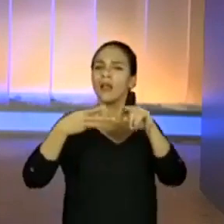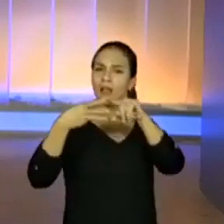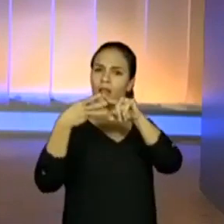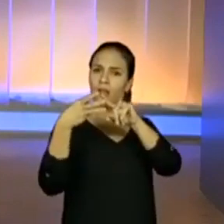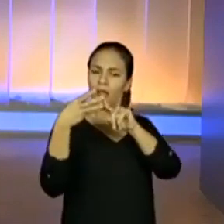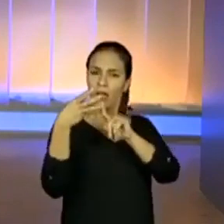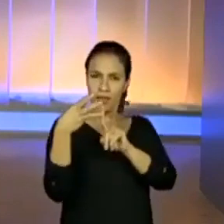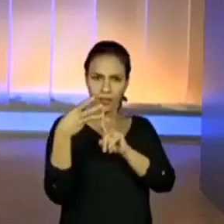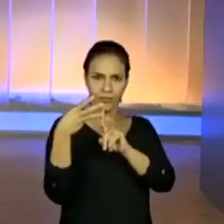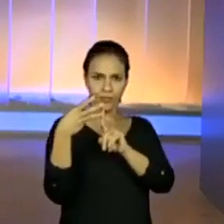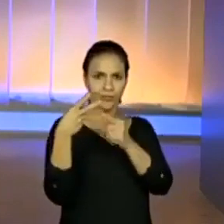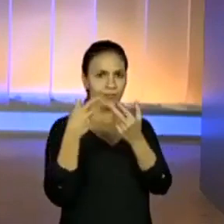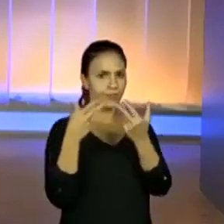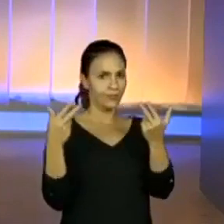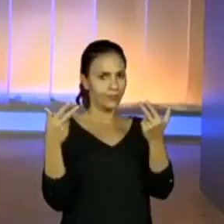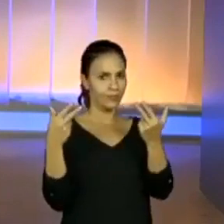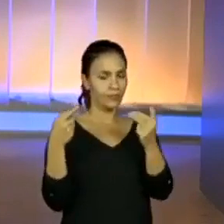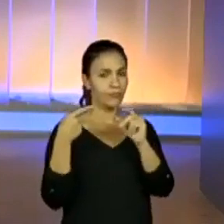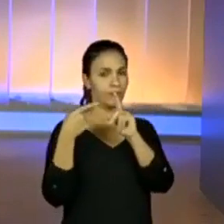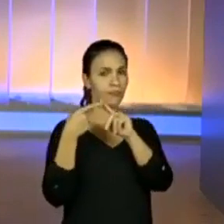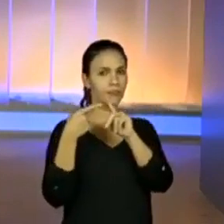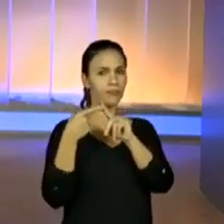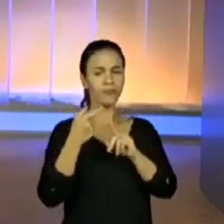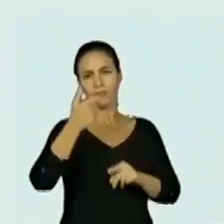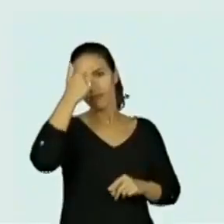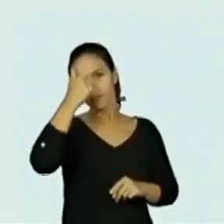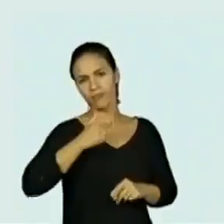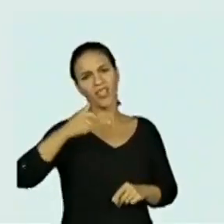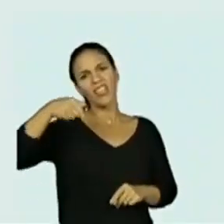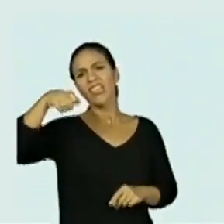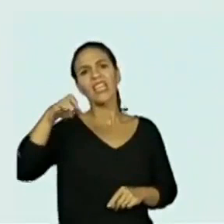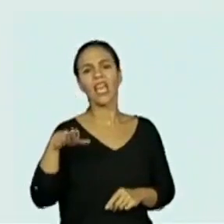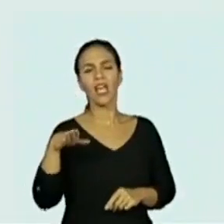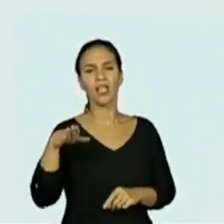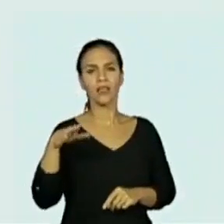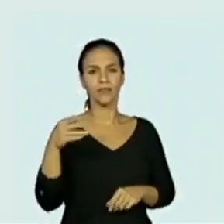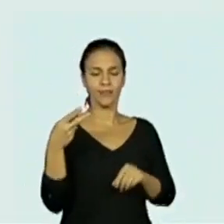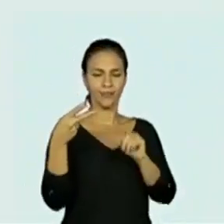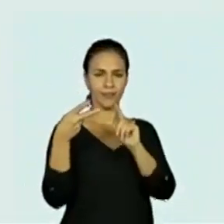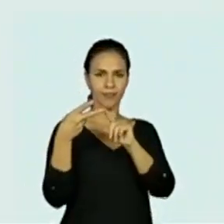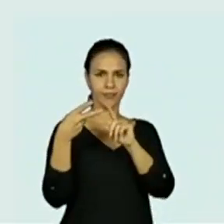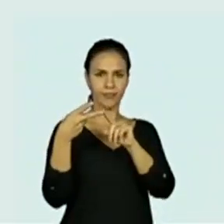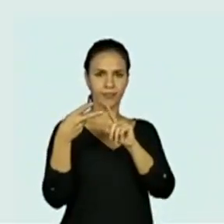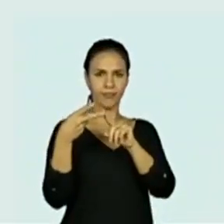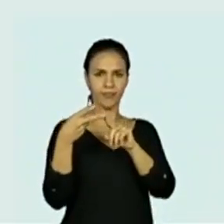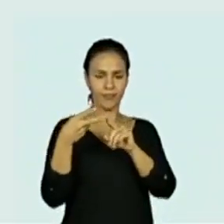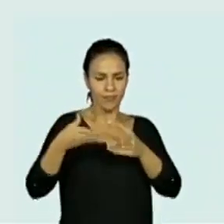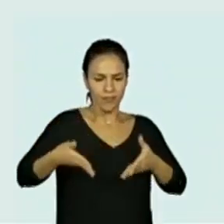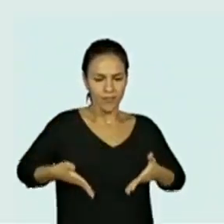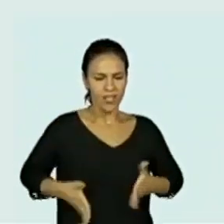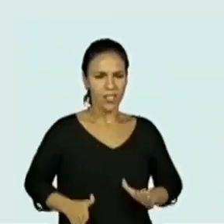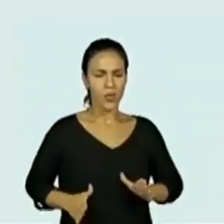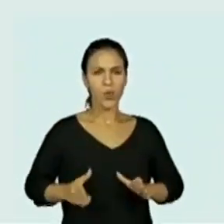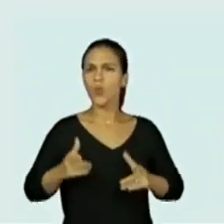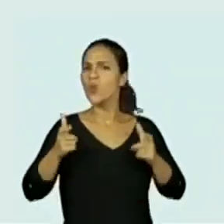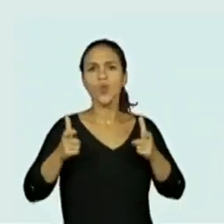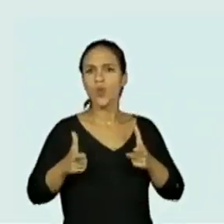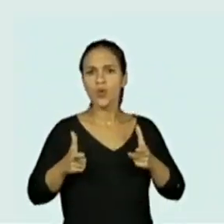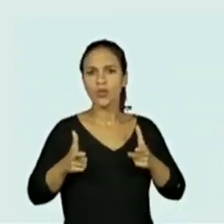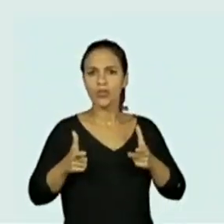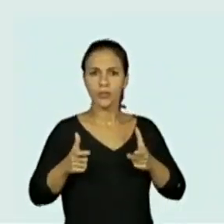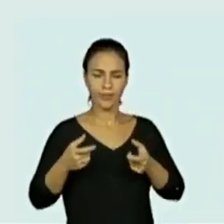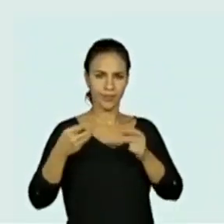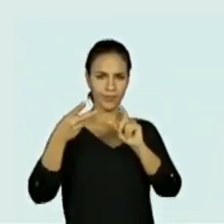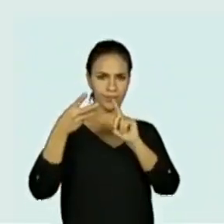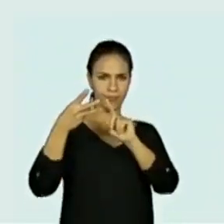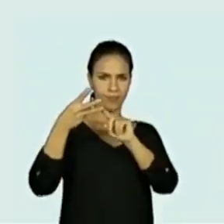colocações. Quem somos? De onde viemos? Por que o Brasil apresenta